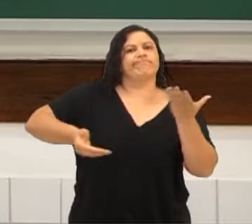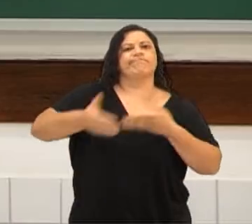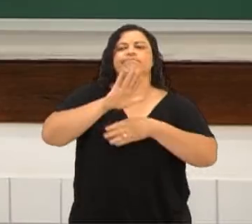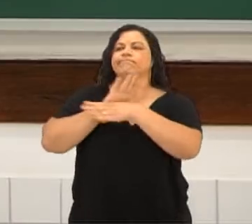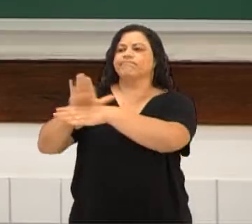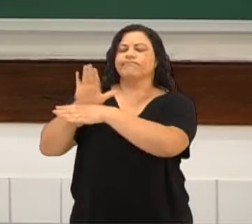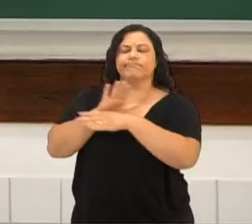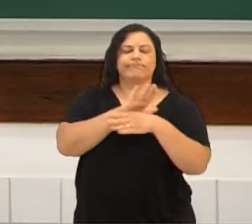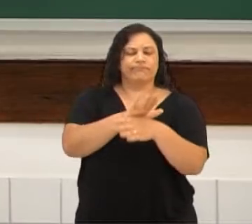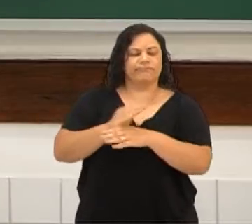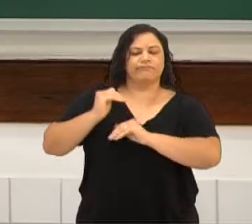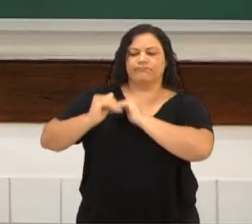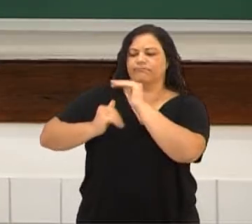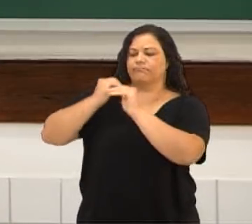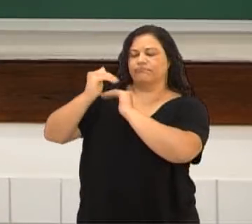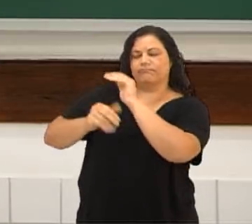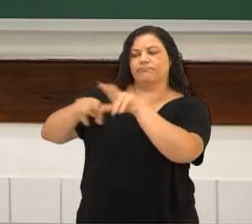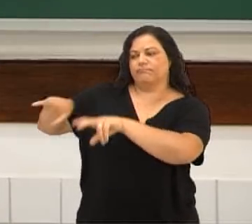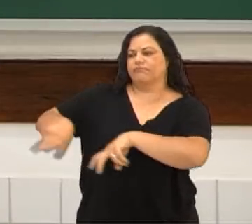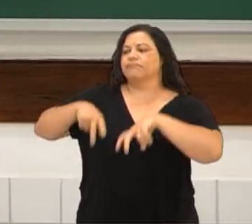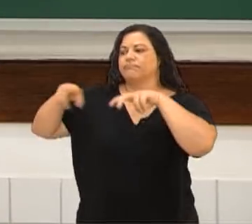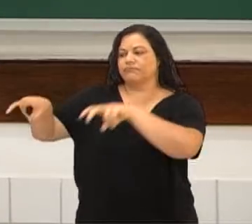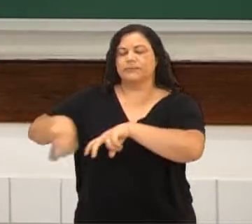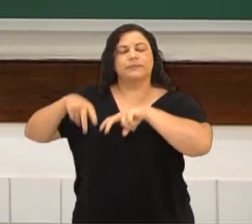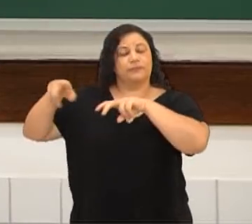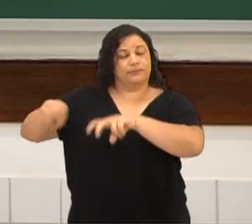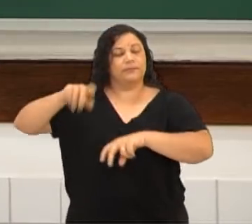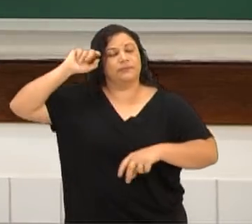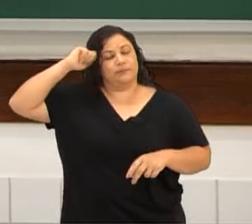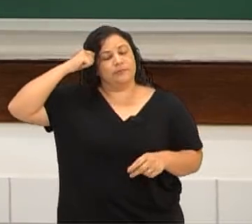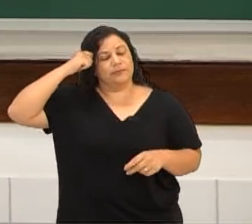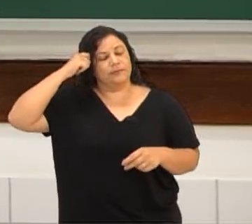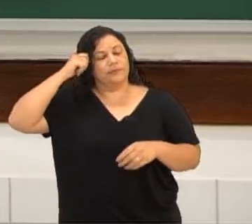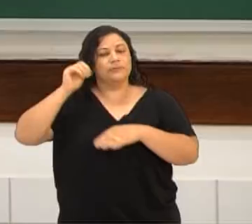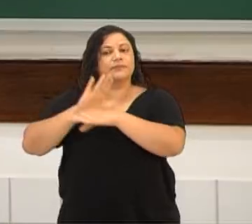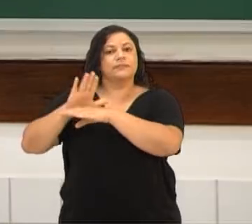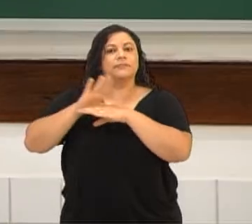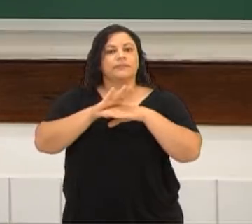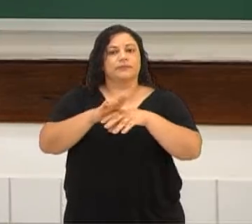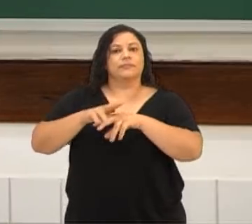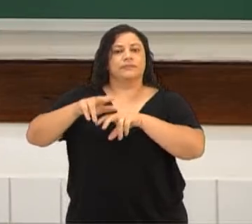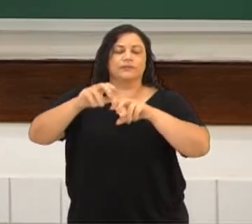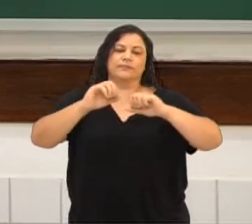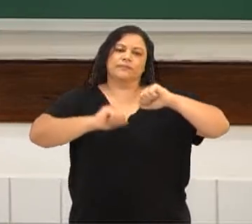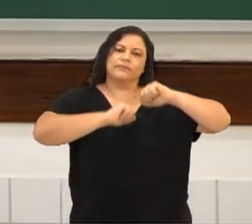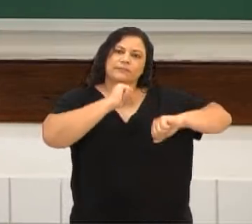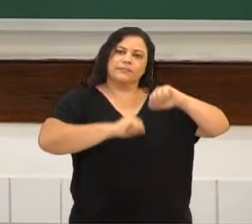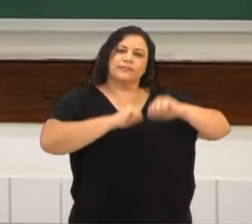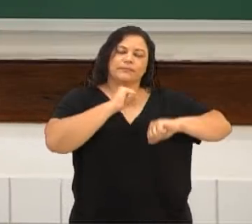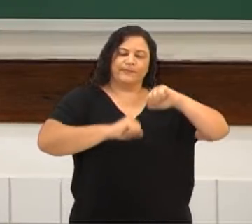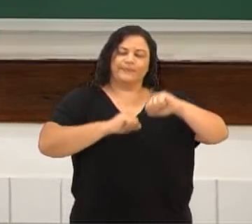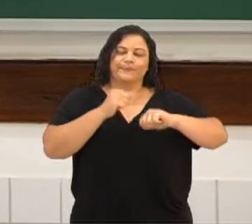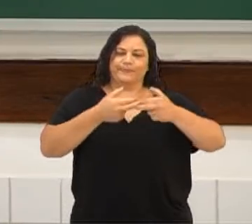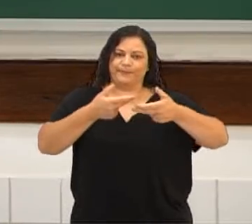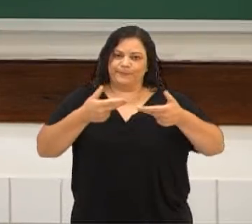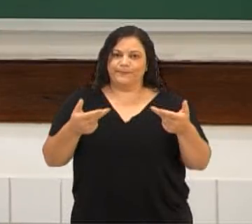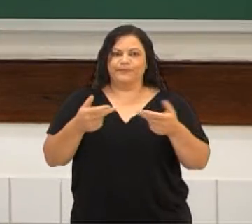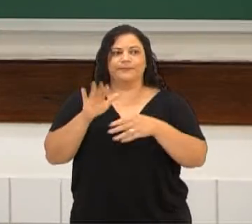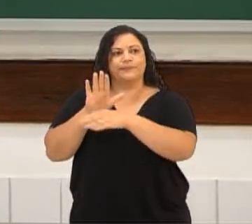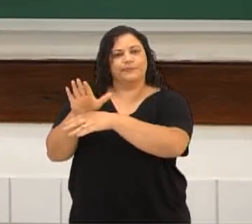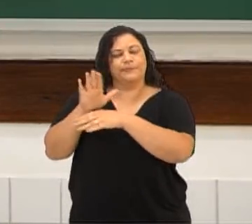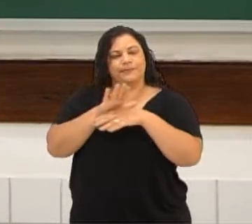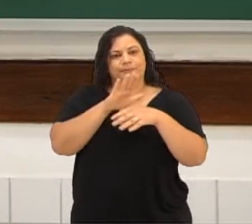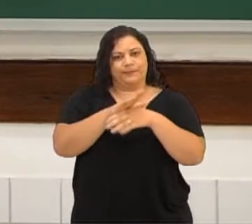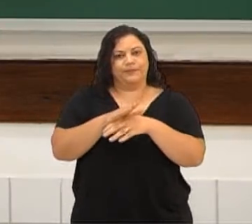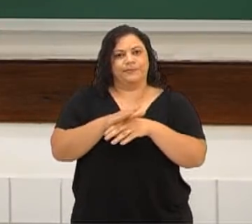parceiros aí no desenvolvimento agrícola da África, né, que a gente sabe que junto com a indústria tem pouca expressividade, que o